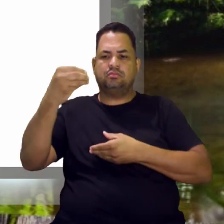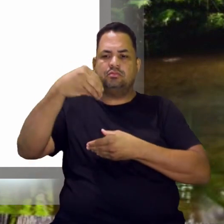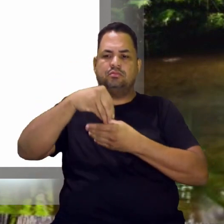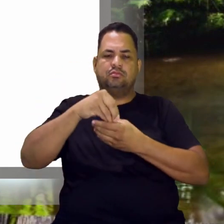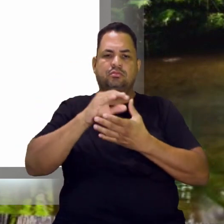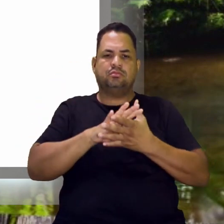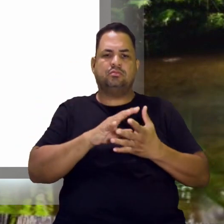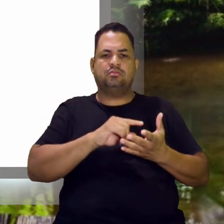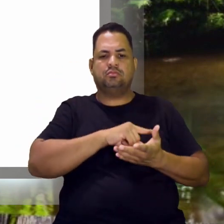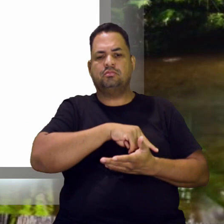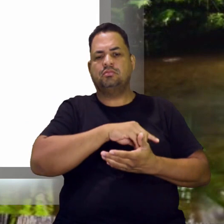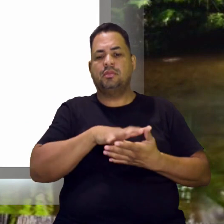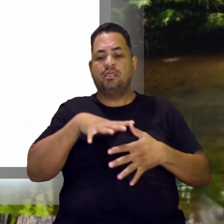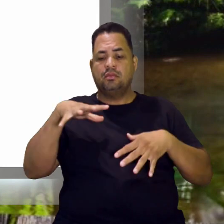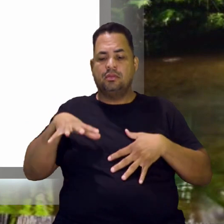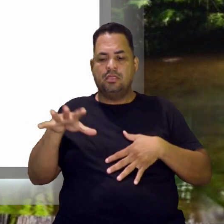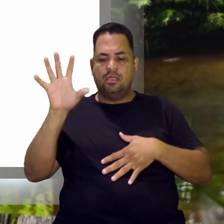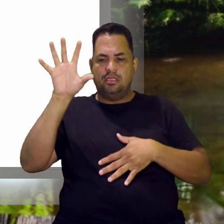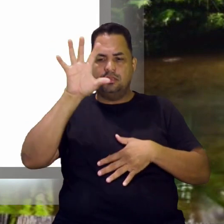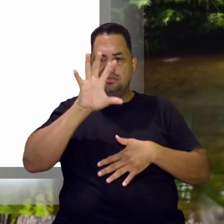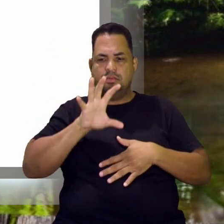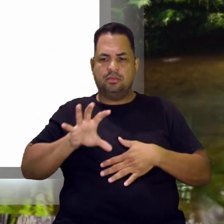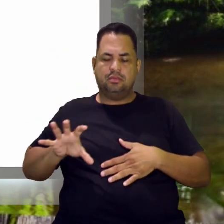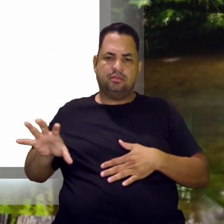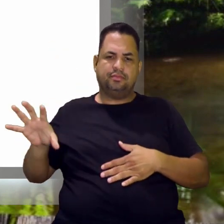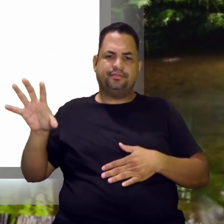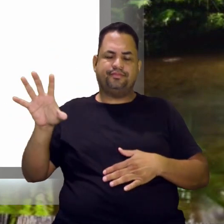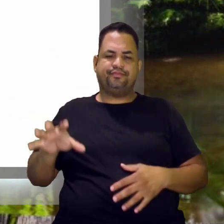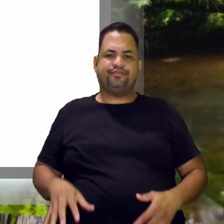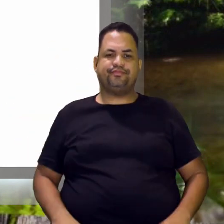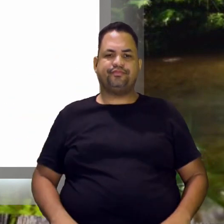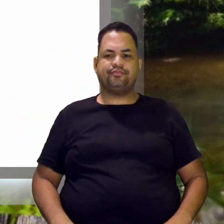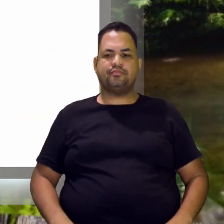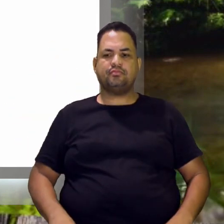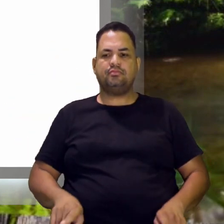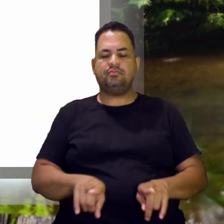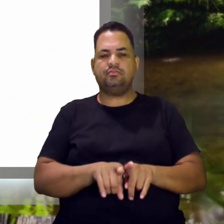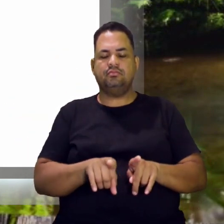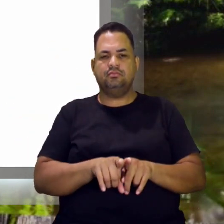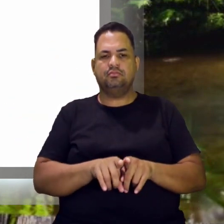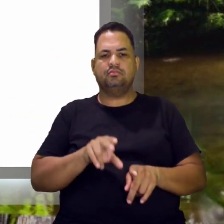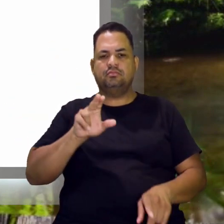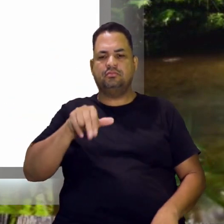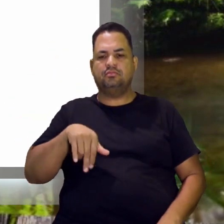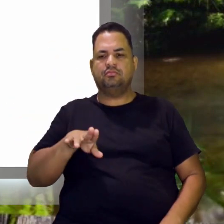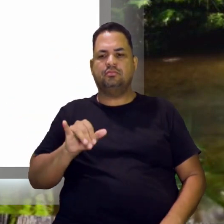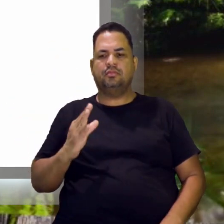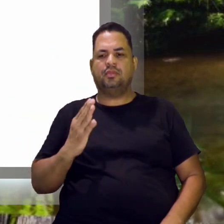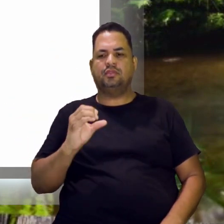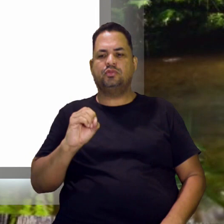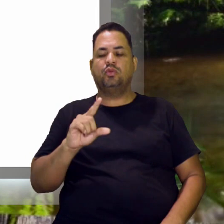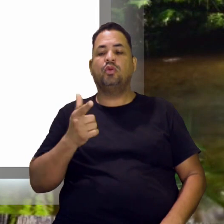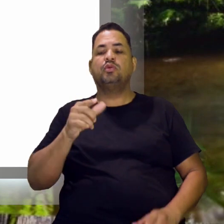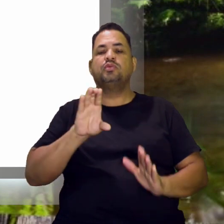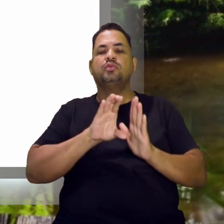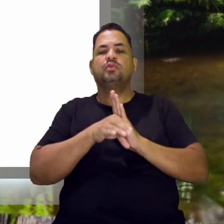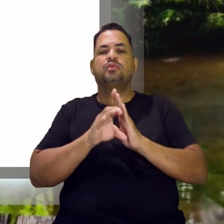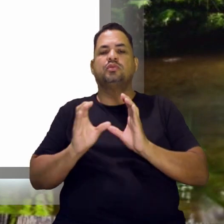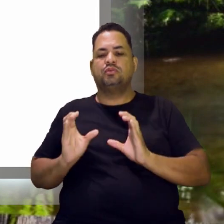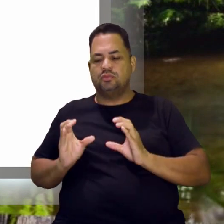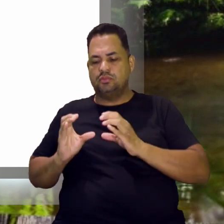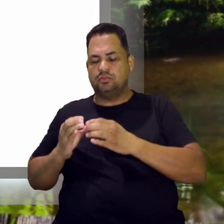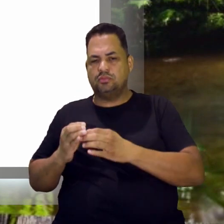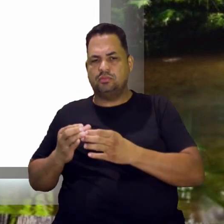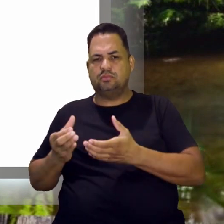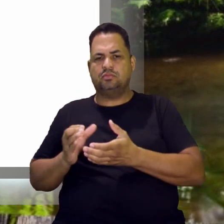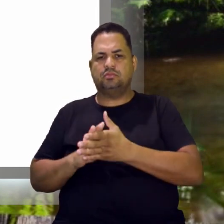cadeia, de uma determinada região. Entendeu? Há quem diga também que nicho, uma outra definição, é o conjunto